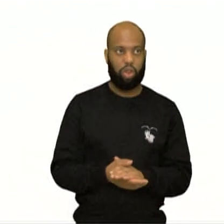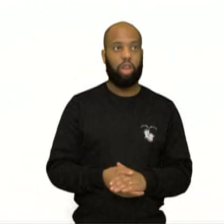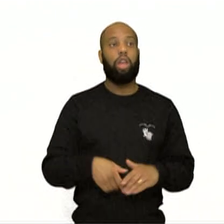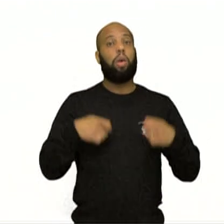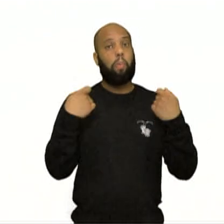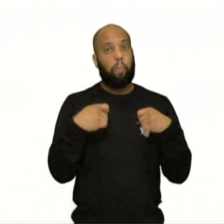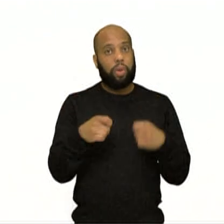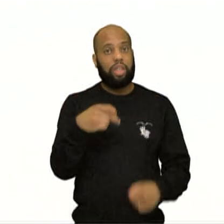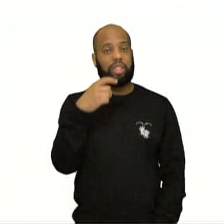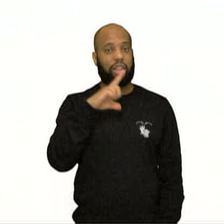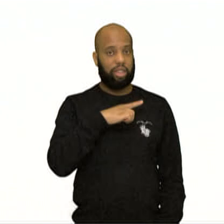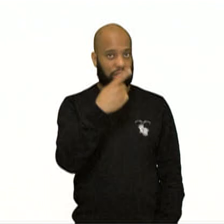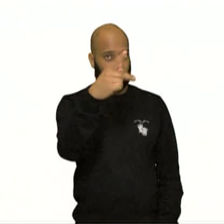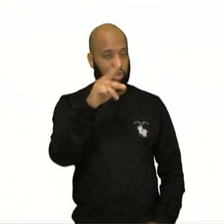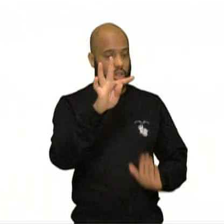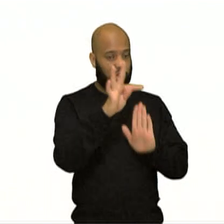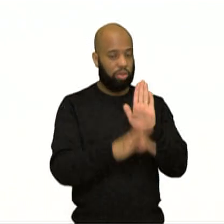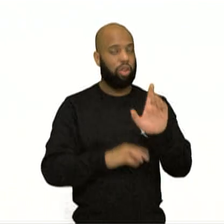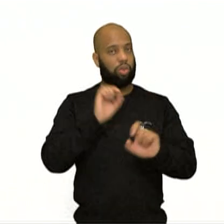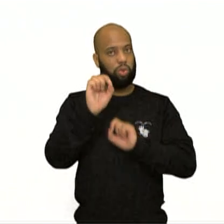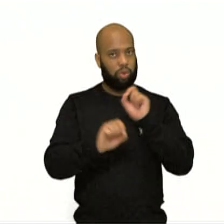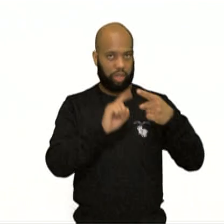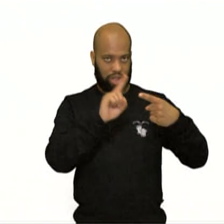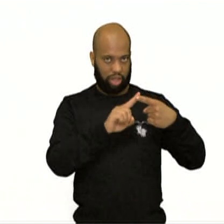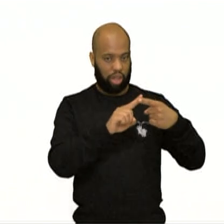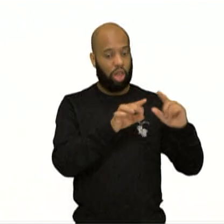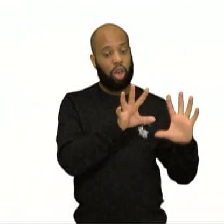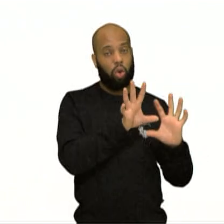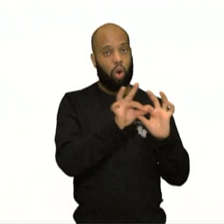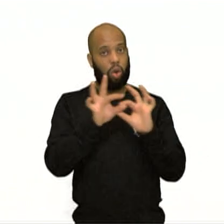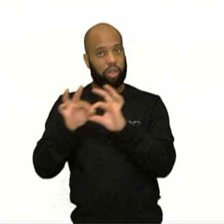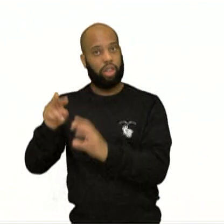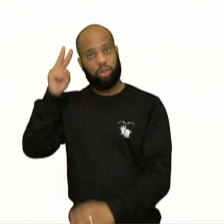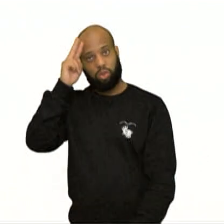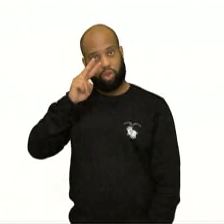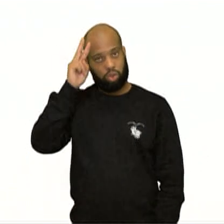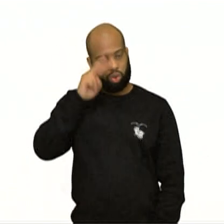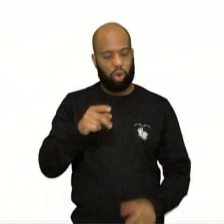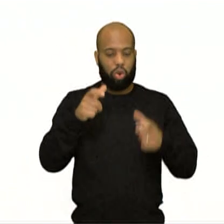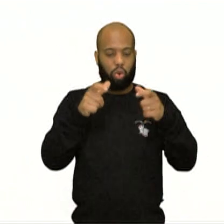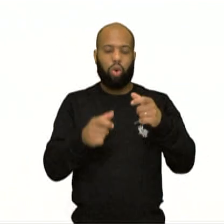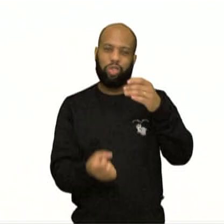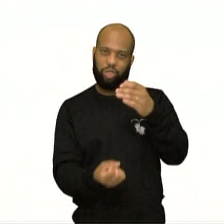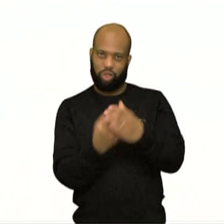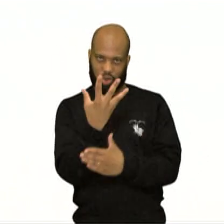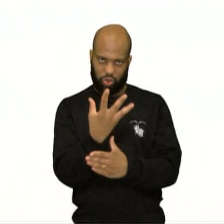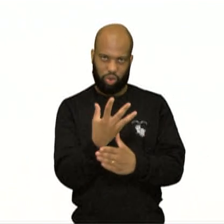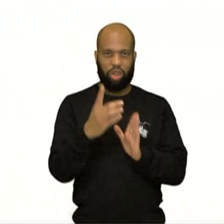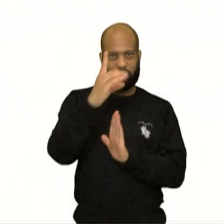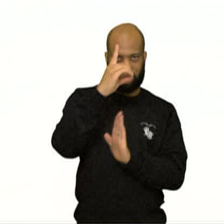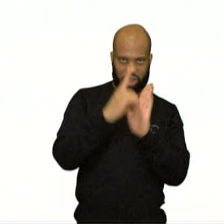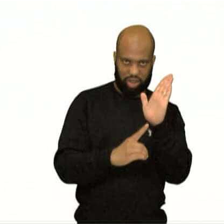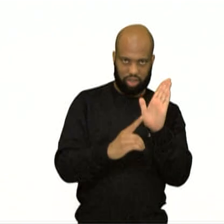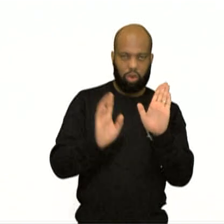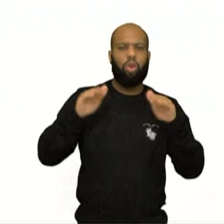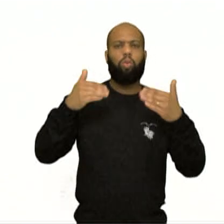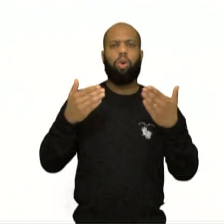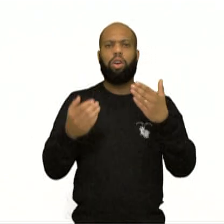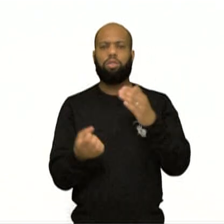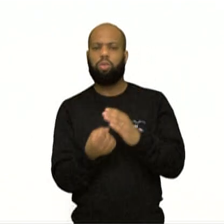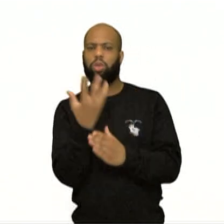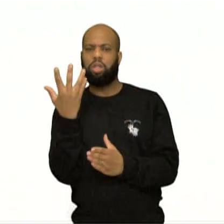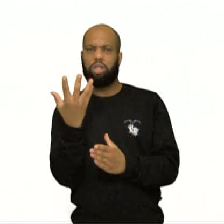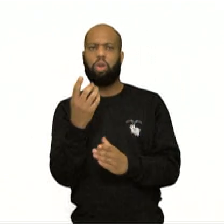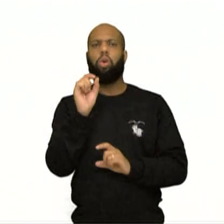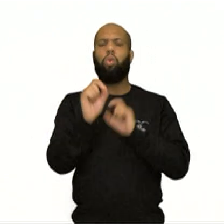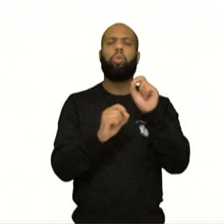seu texto. O contexto histórico do seu surgimento. Então, quando que ele surgiu? O que